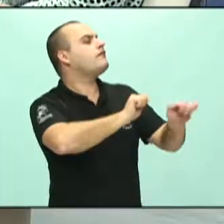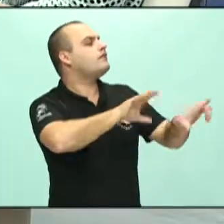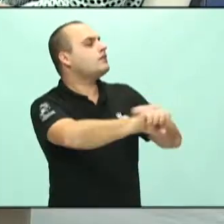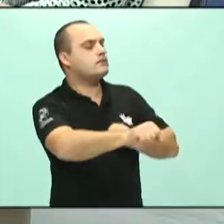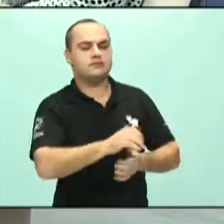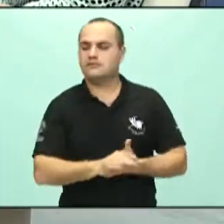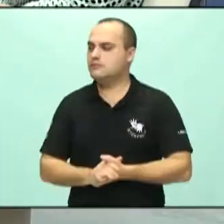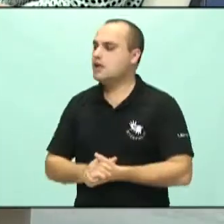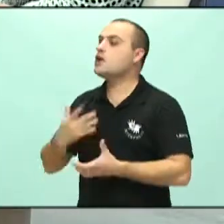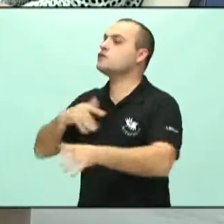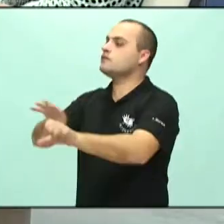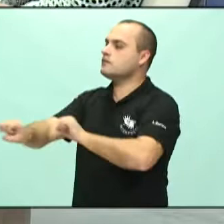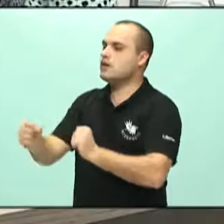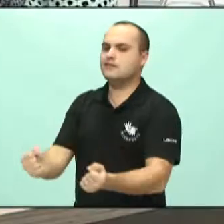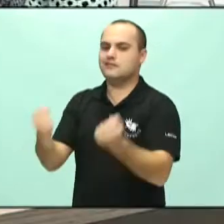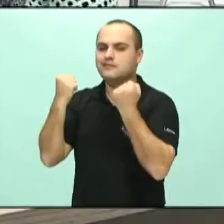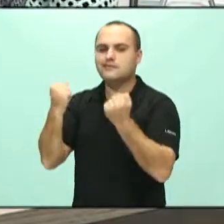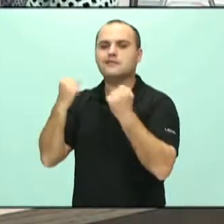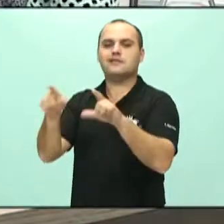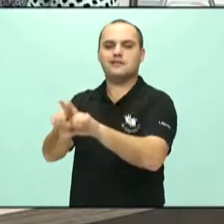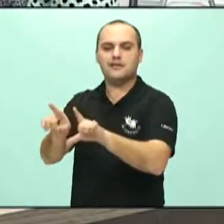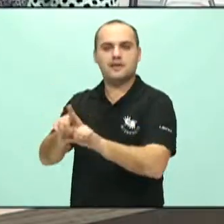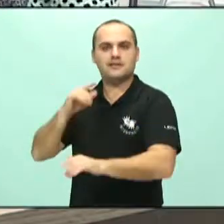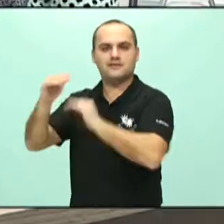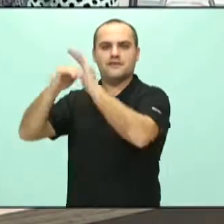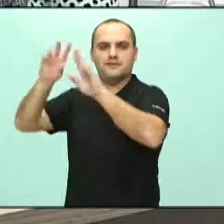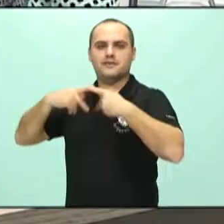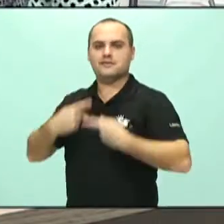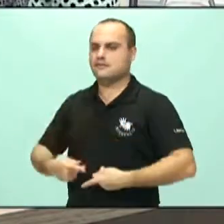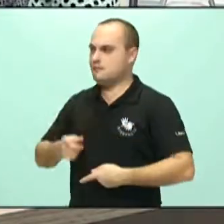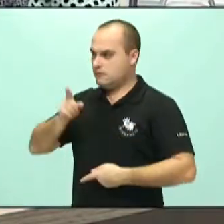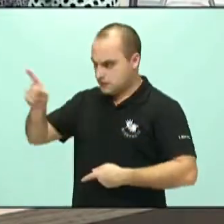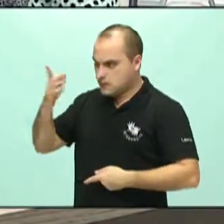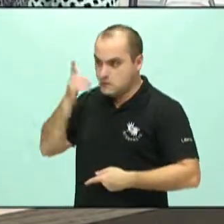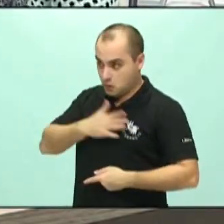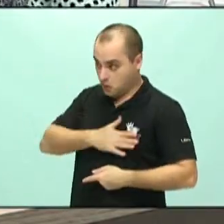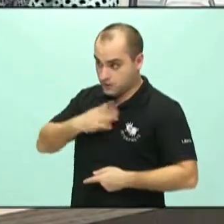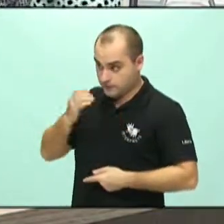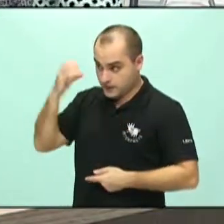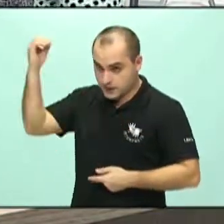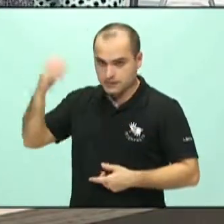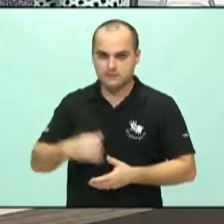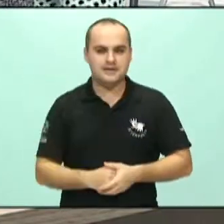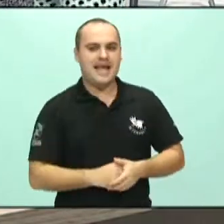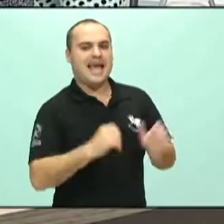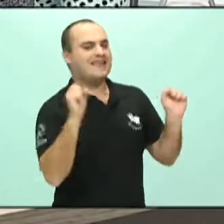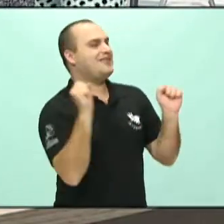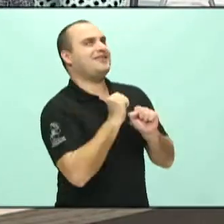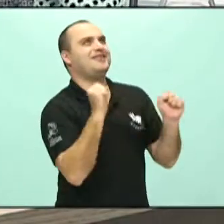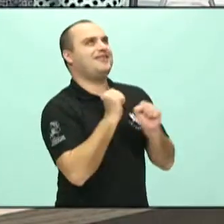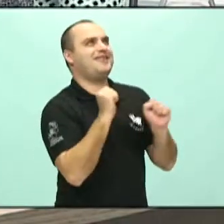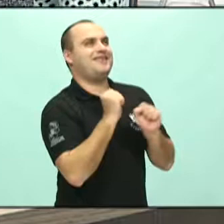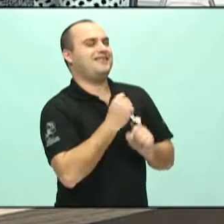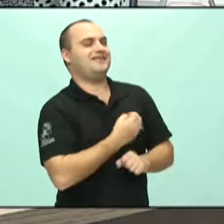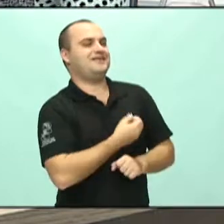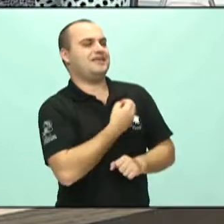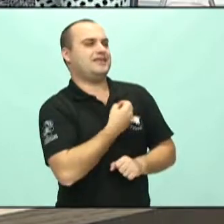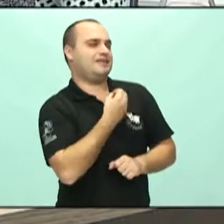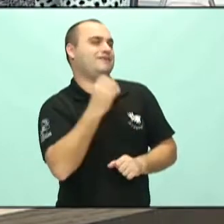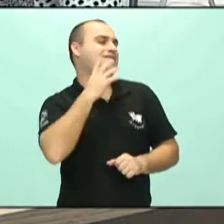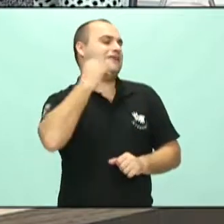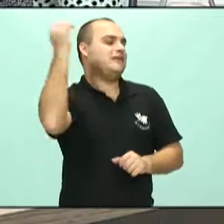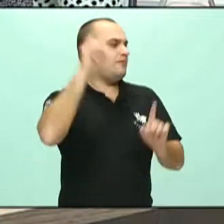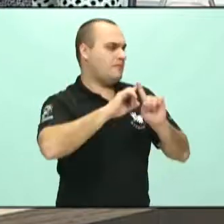Eu sou formado em educação física e também em desenvolvimento humano. Você costuma viajar? Adoro viajar, mas tenho poucas oportunidades.